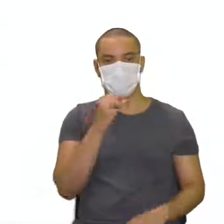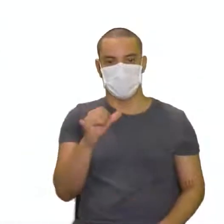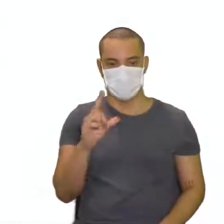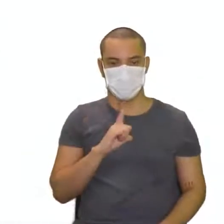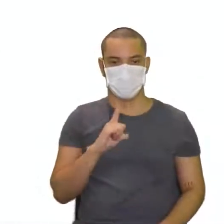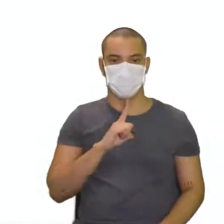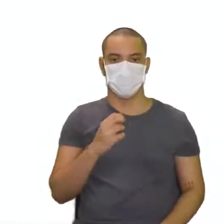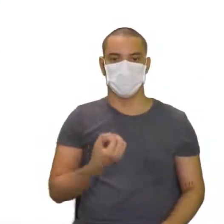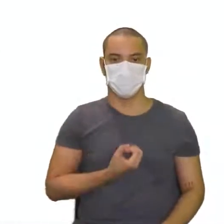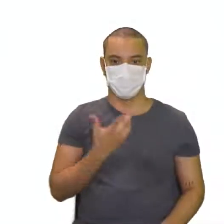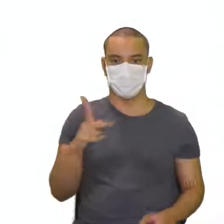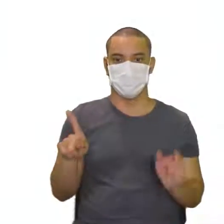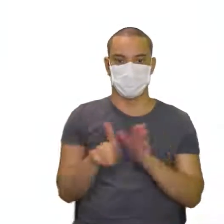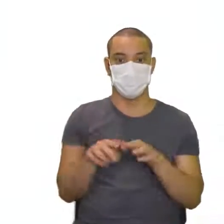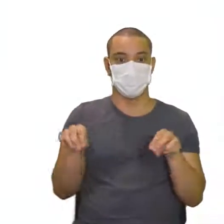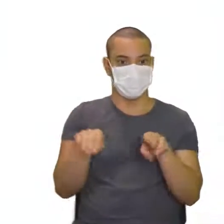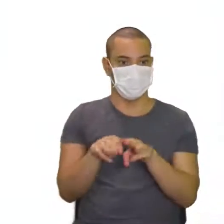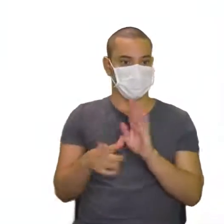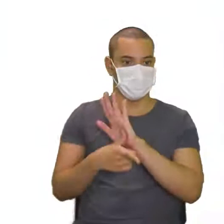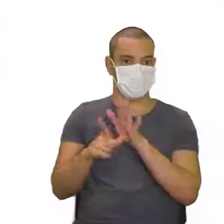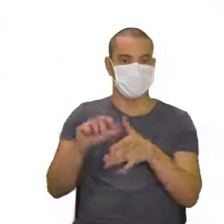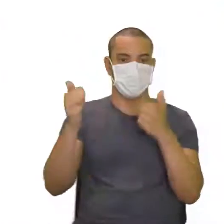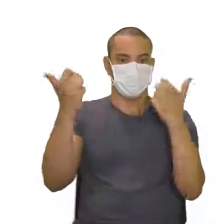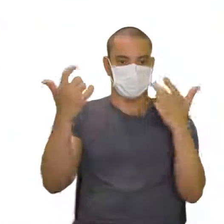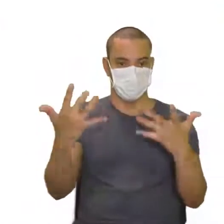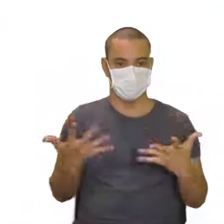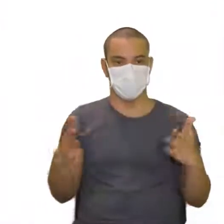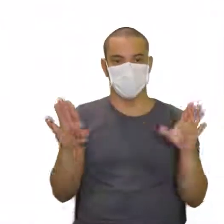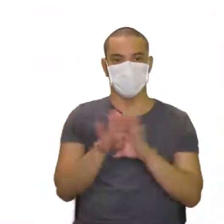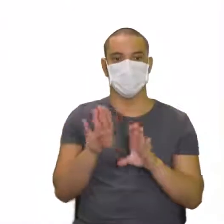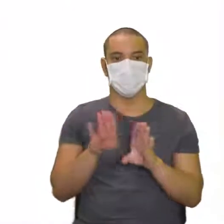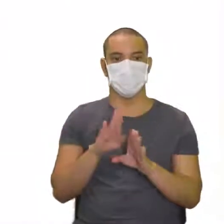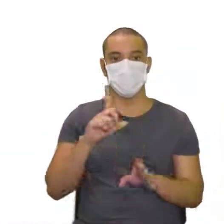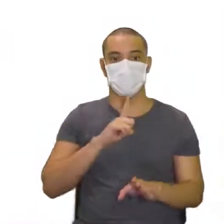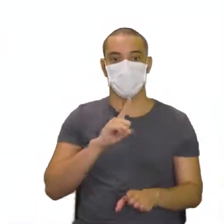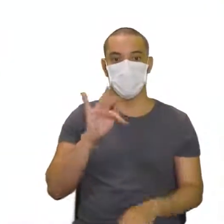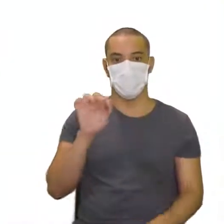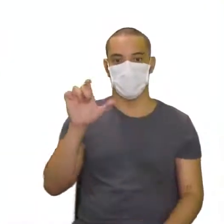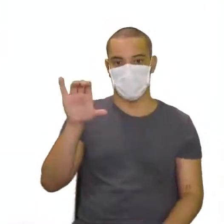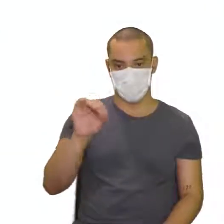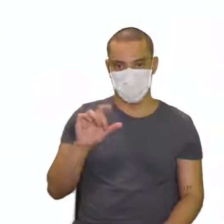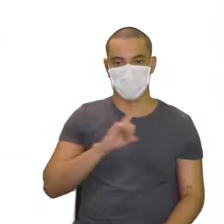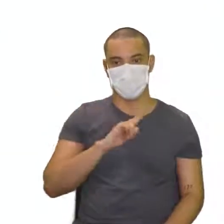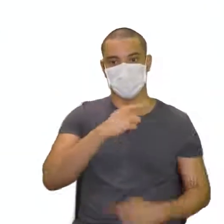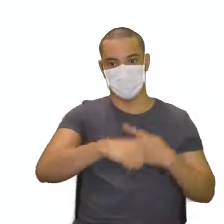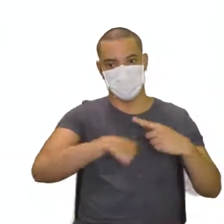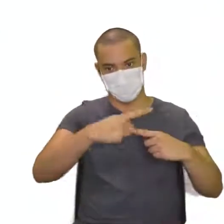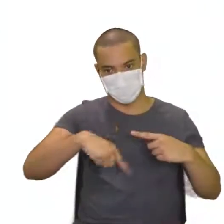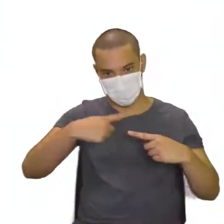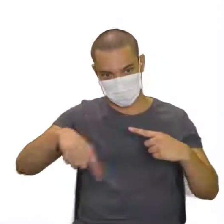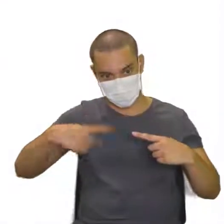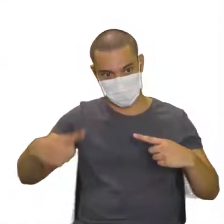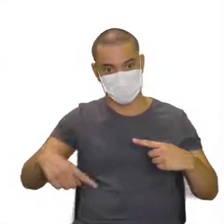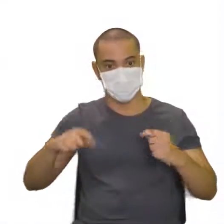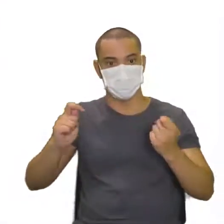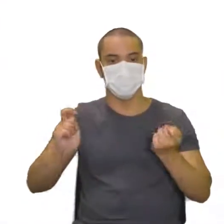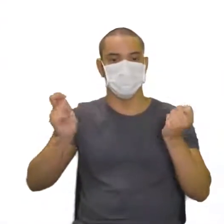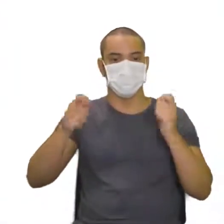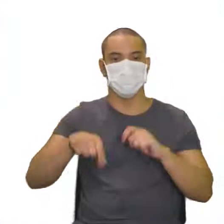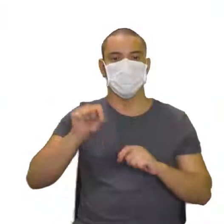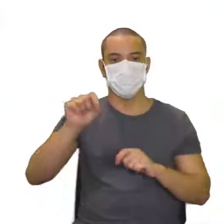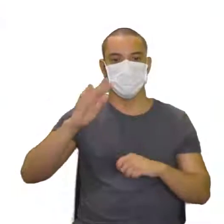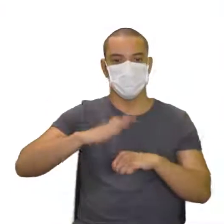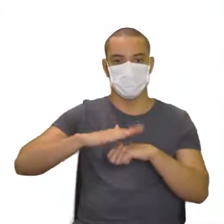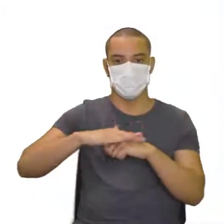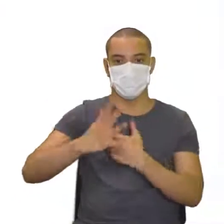elétrica, ele produz campo magnético, como foi falado. Este cria um fluxo que atravessa as espiras e a capacidade de uma